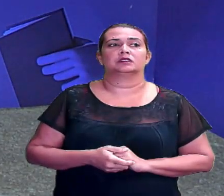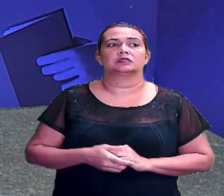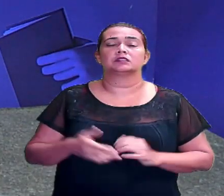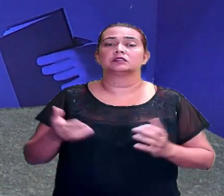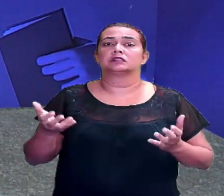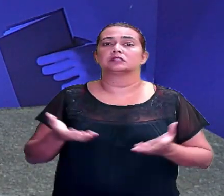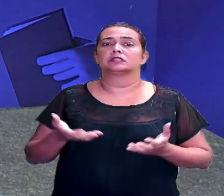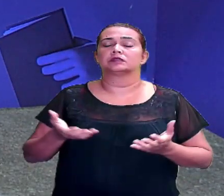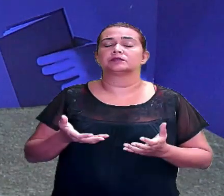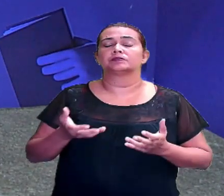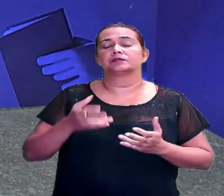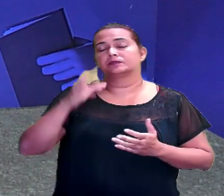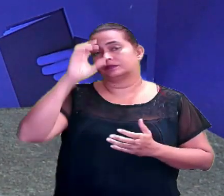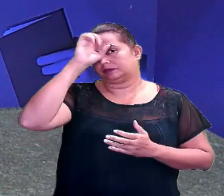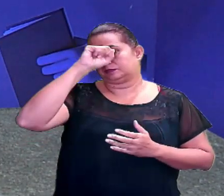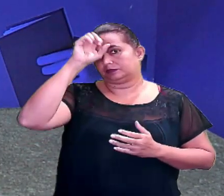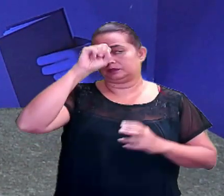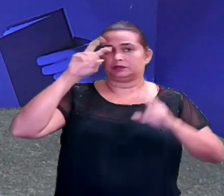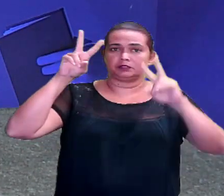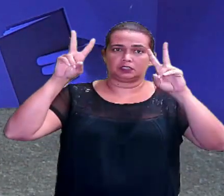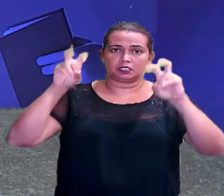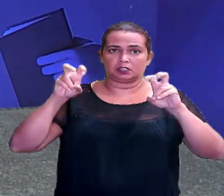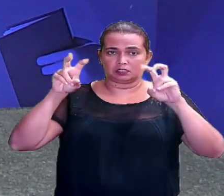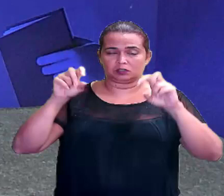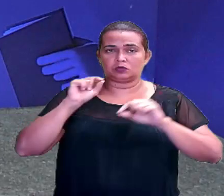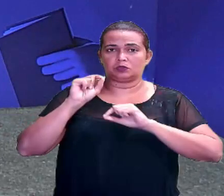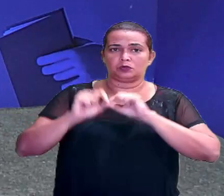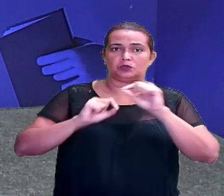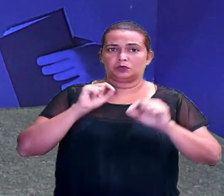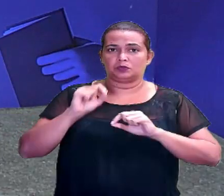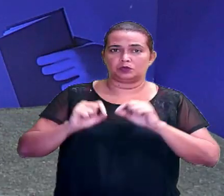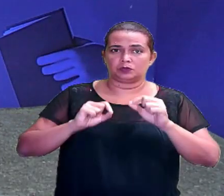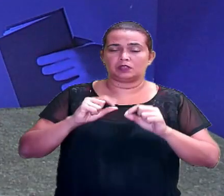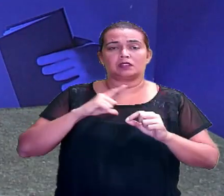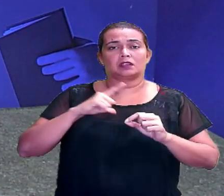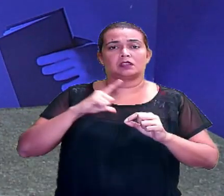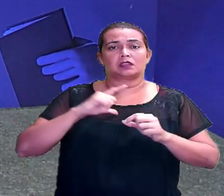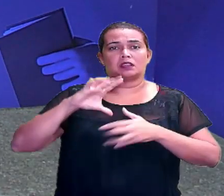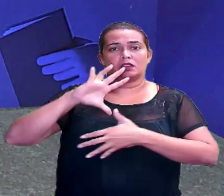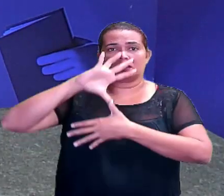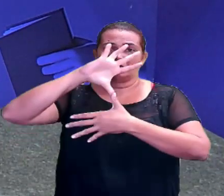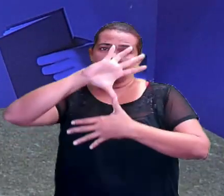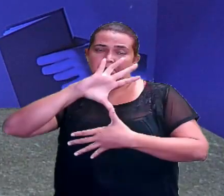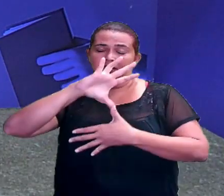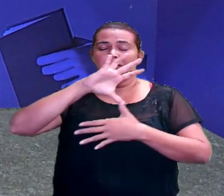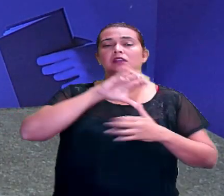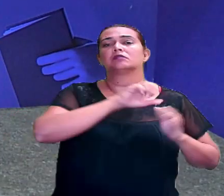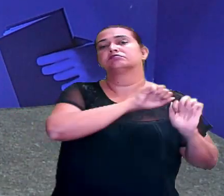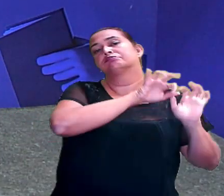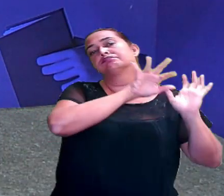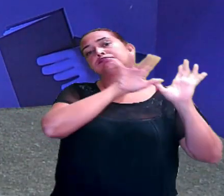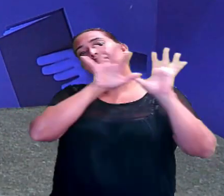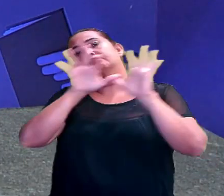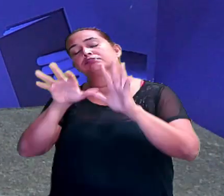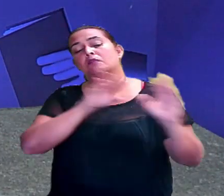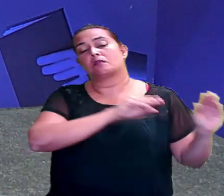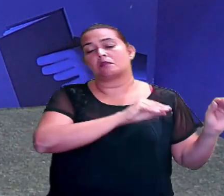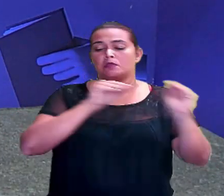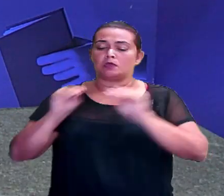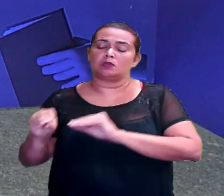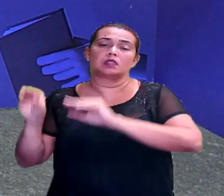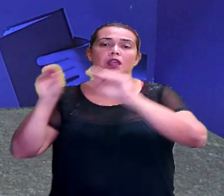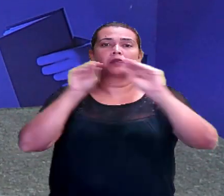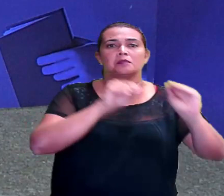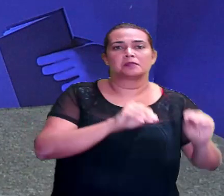vamos retomar um assunto, né, sobre fluxos migratórios da América Latina, né, para podermos dar sequências ao